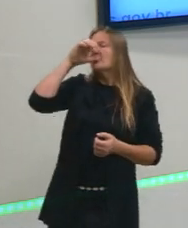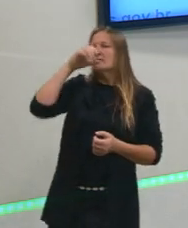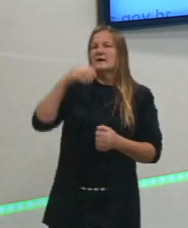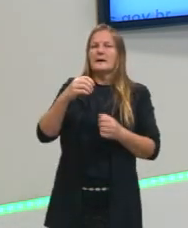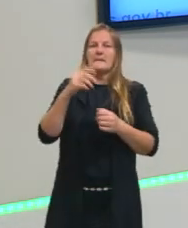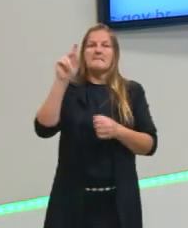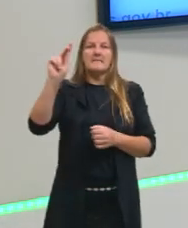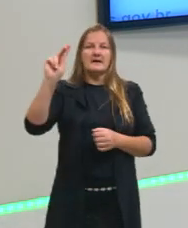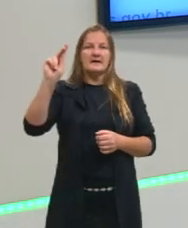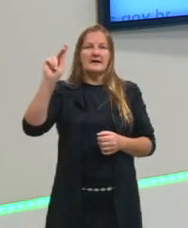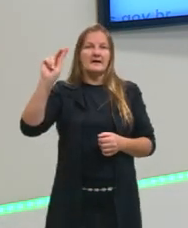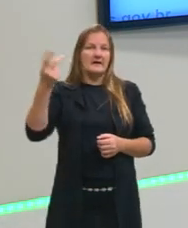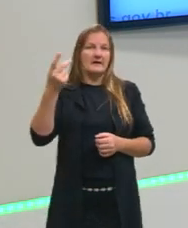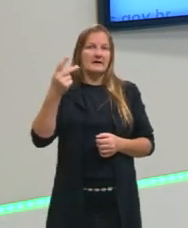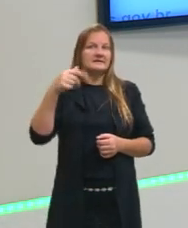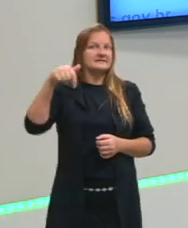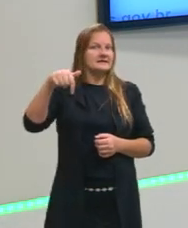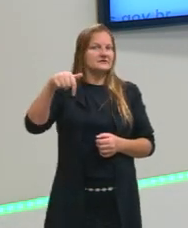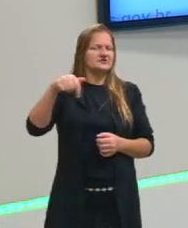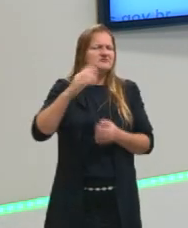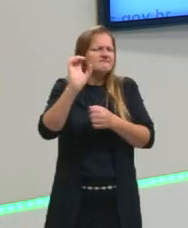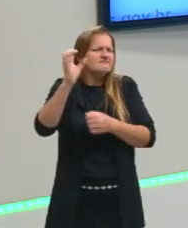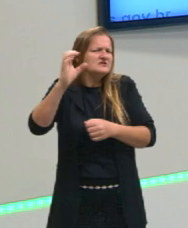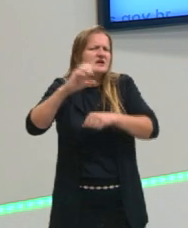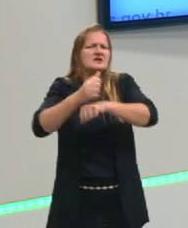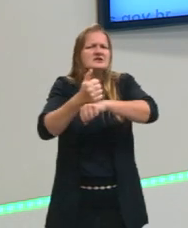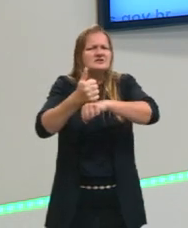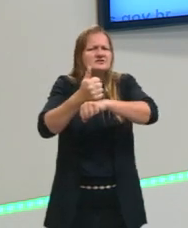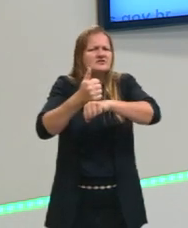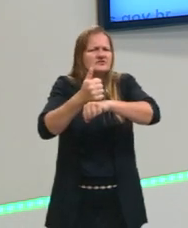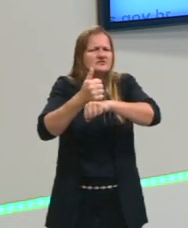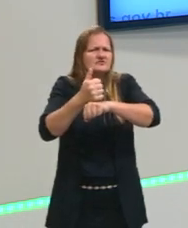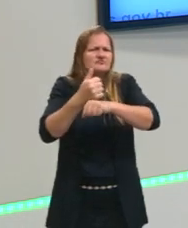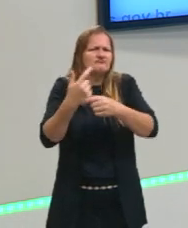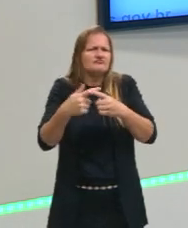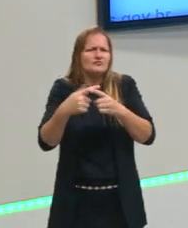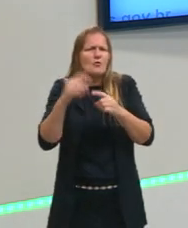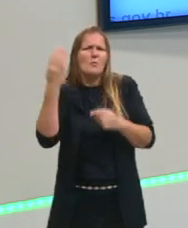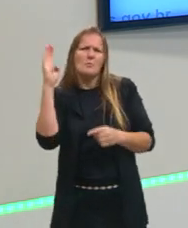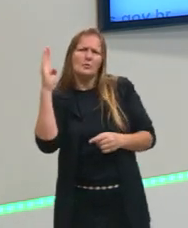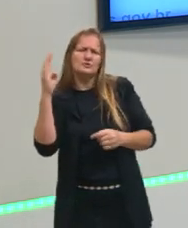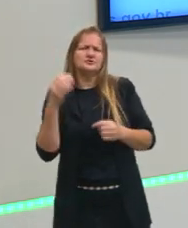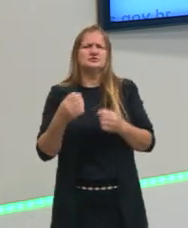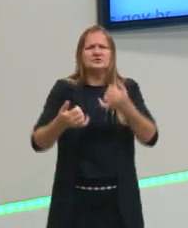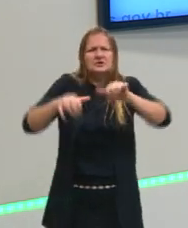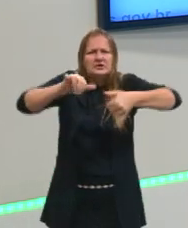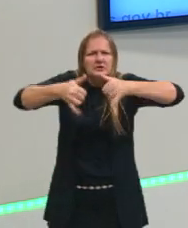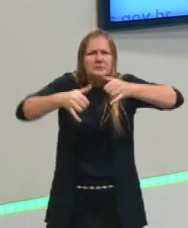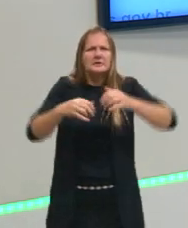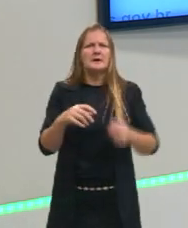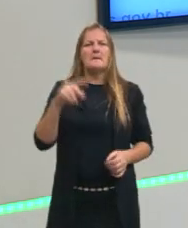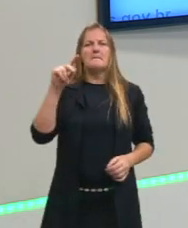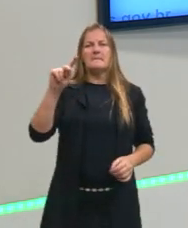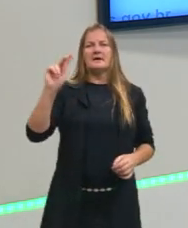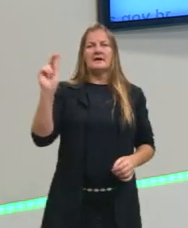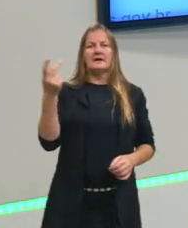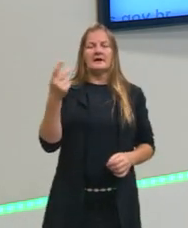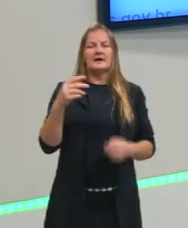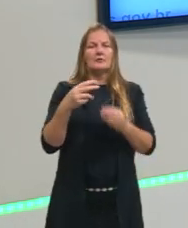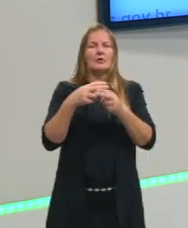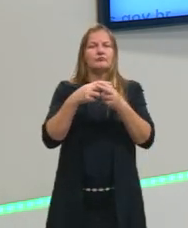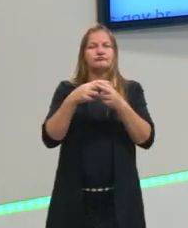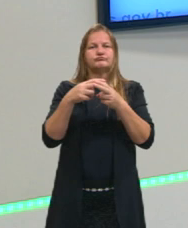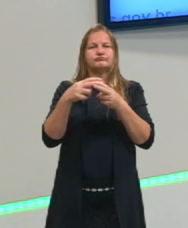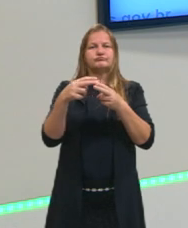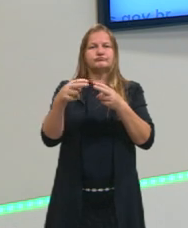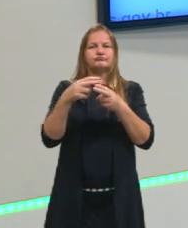devem ter visto em algum momento lá de ciências de química biologia não é o nosso PH ideal é o neutro que